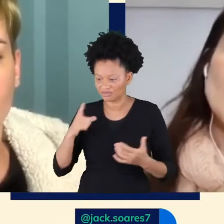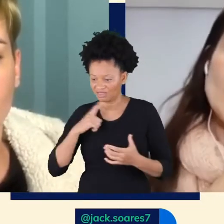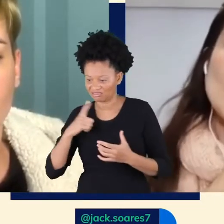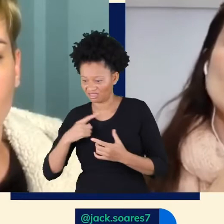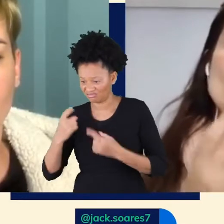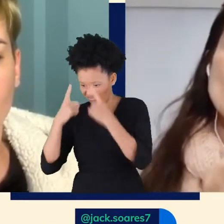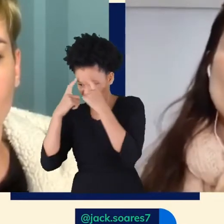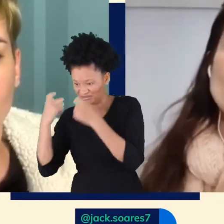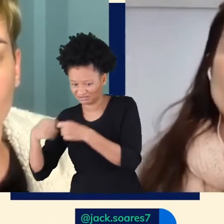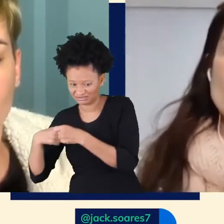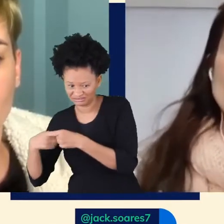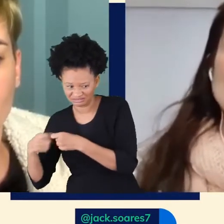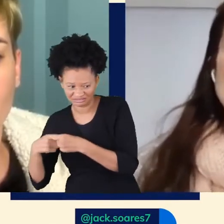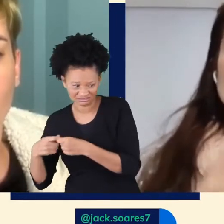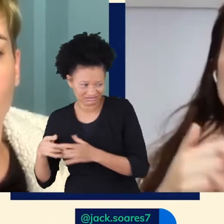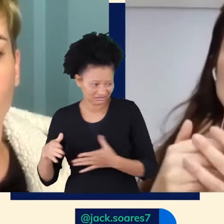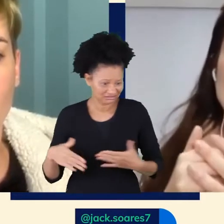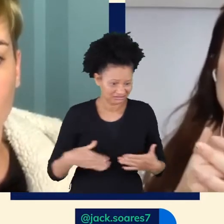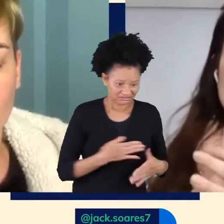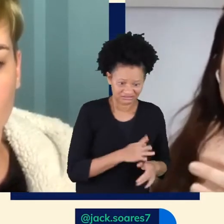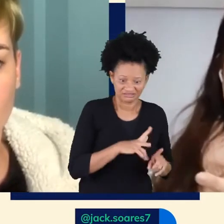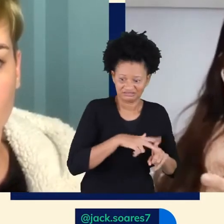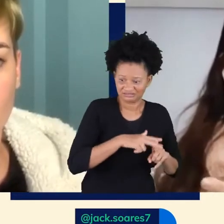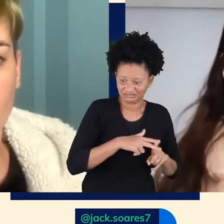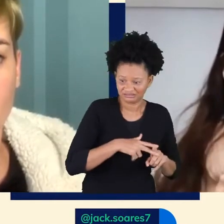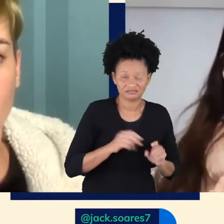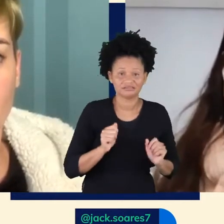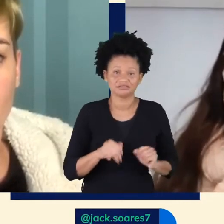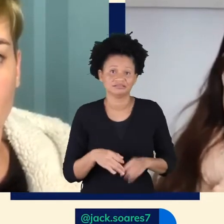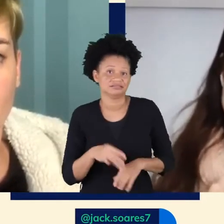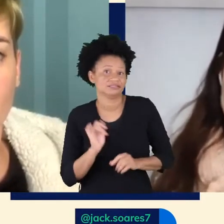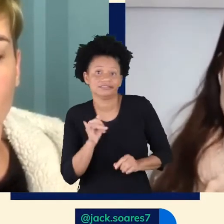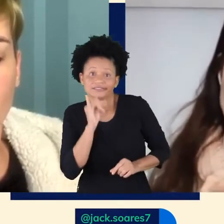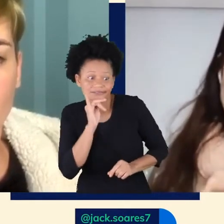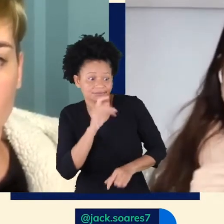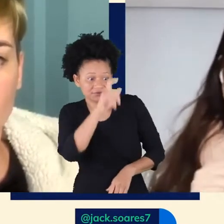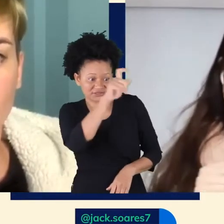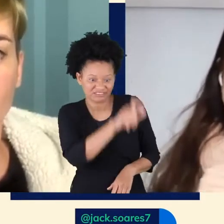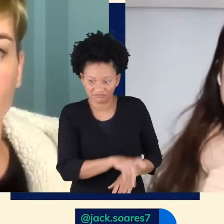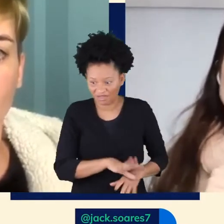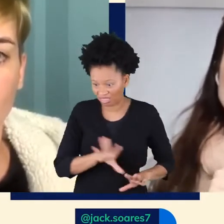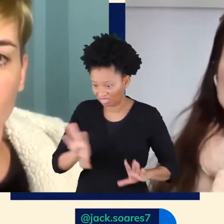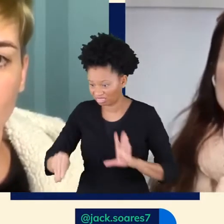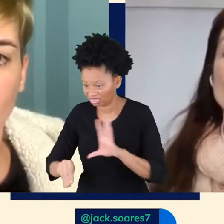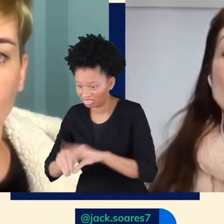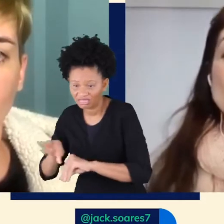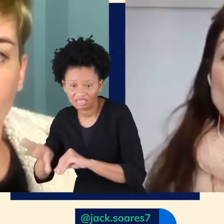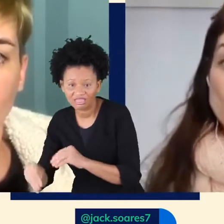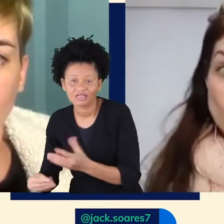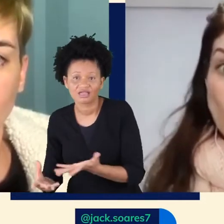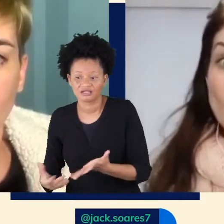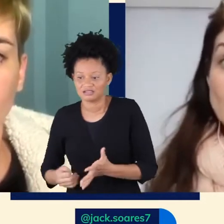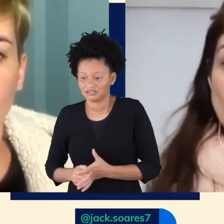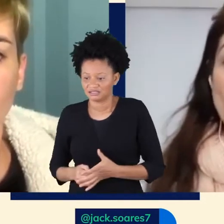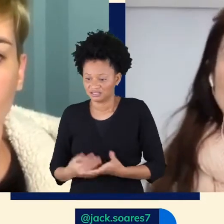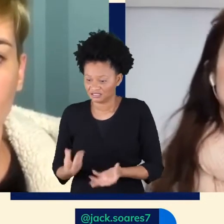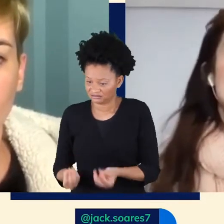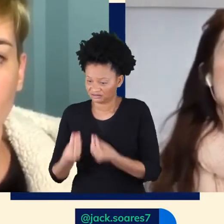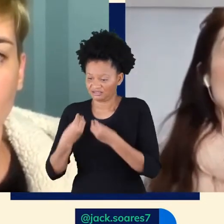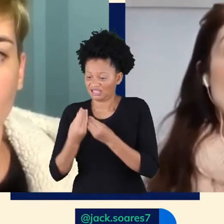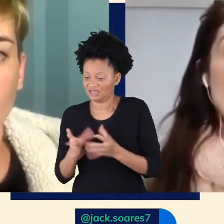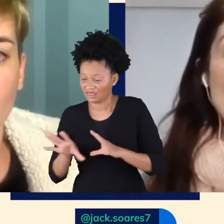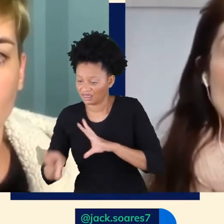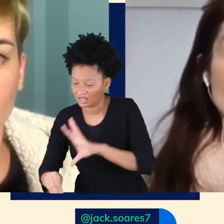dela tentar elaborar a violência sexual que ela está sofrendo. Então, se o abusador toca